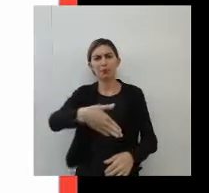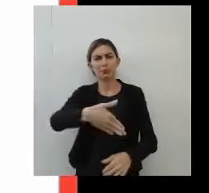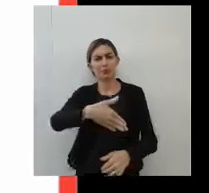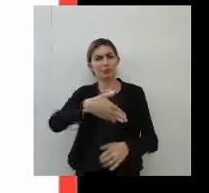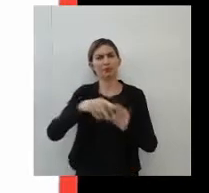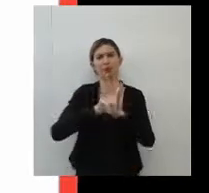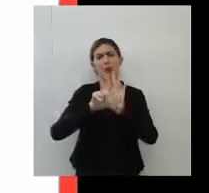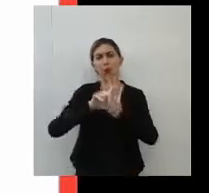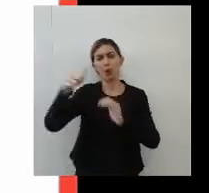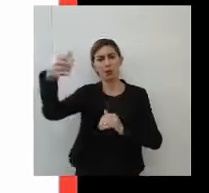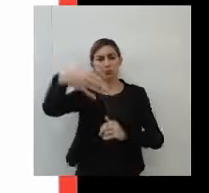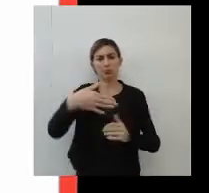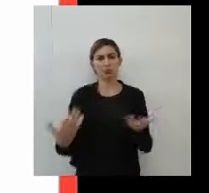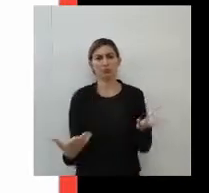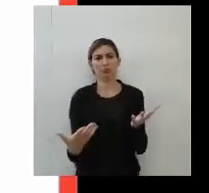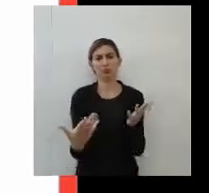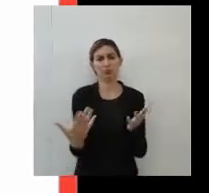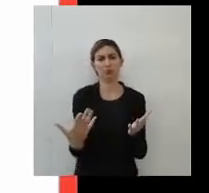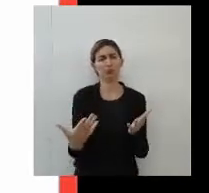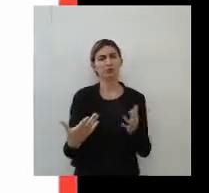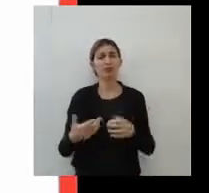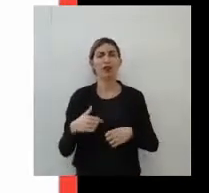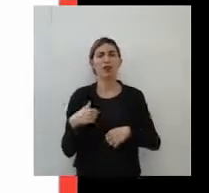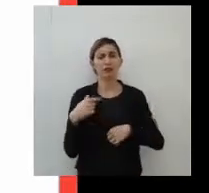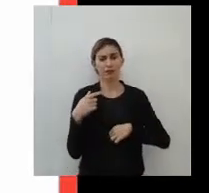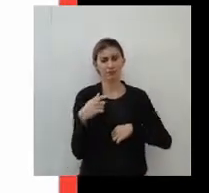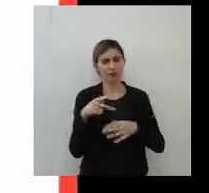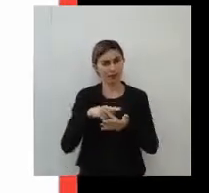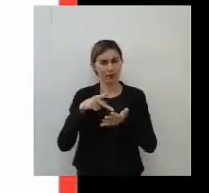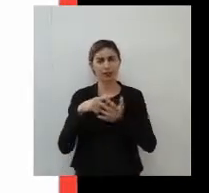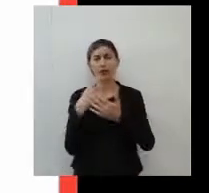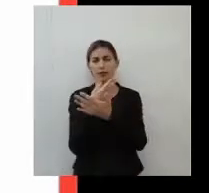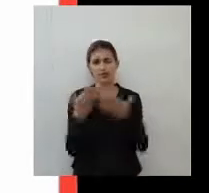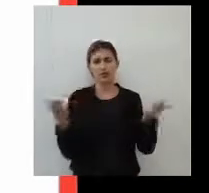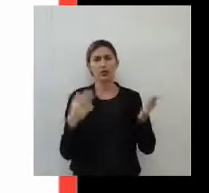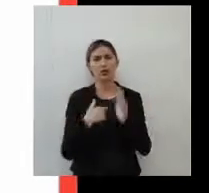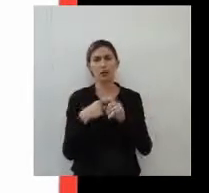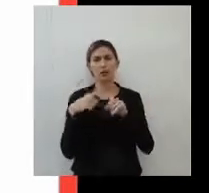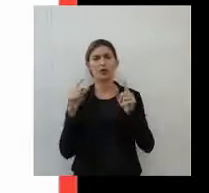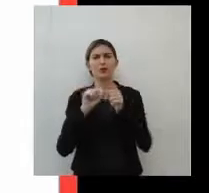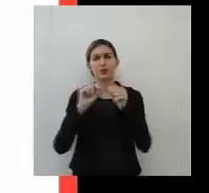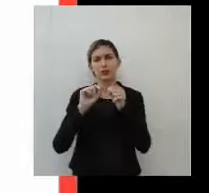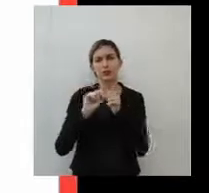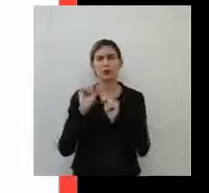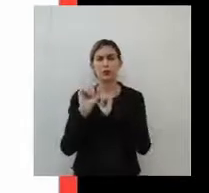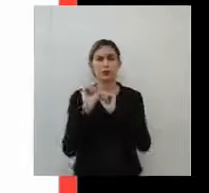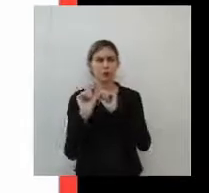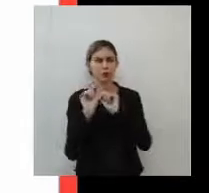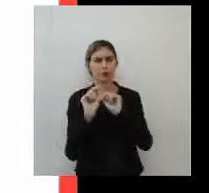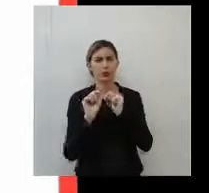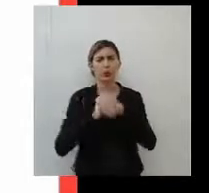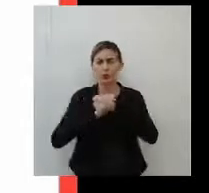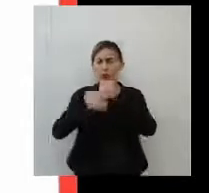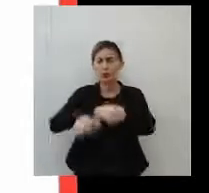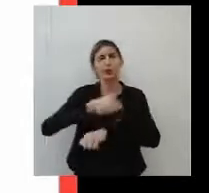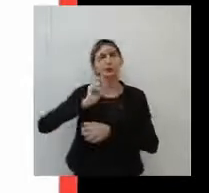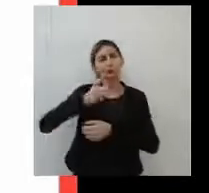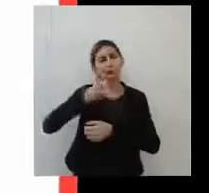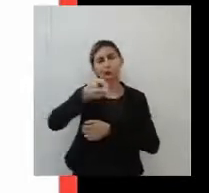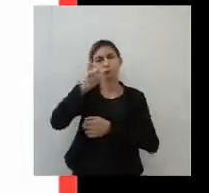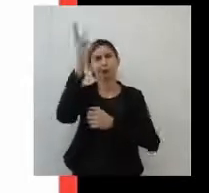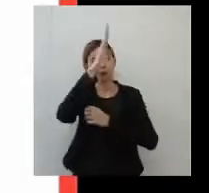tão sem fundamento que, na verdade, elas mais faziam com que a escravidão permanecesse no